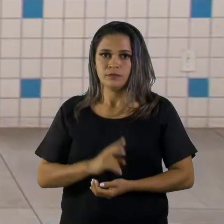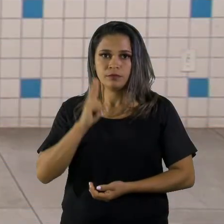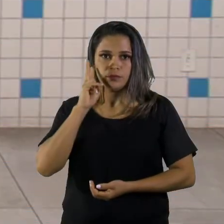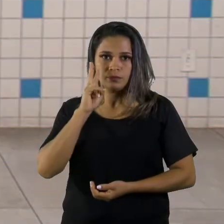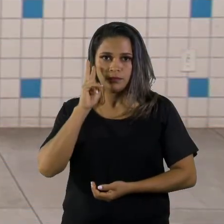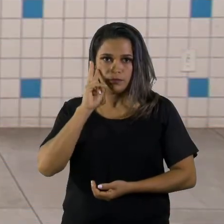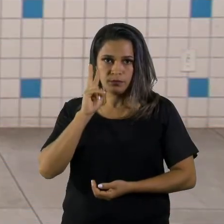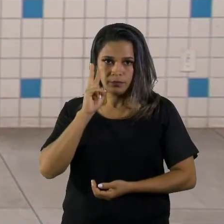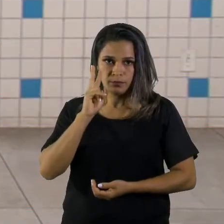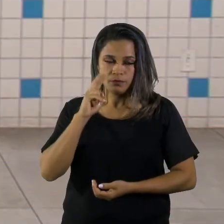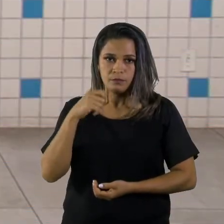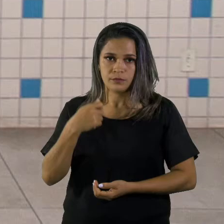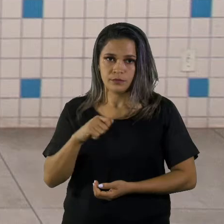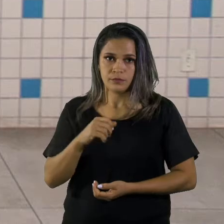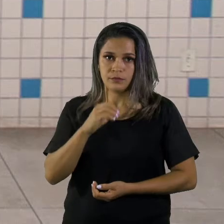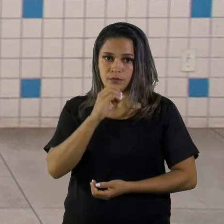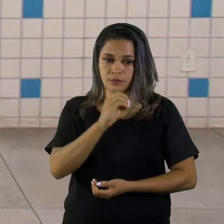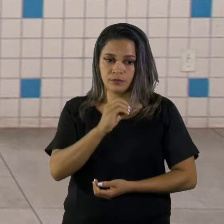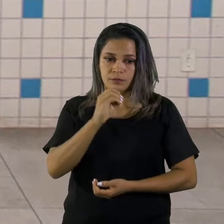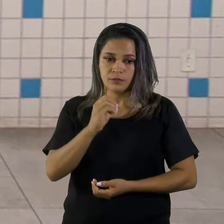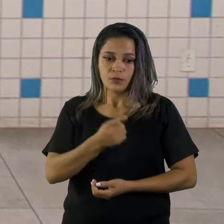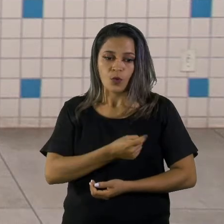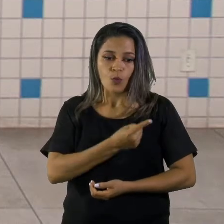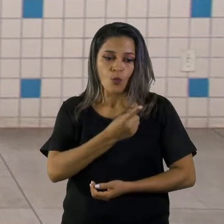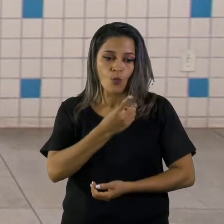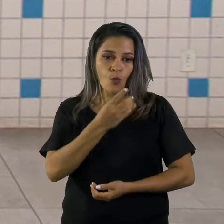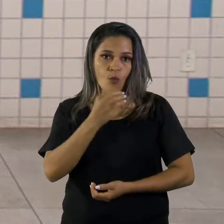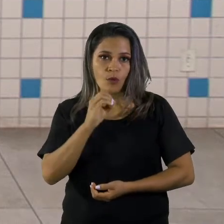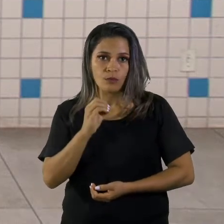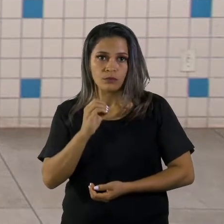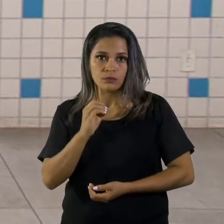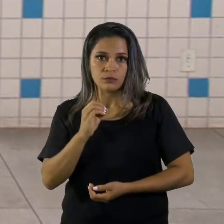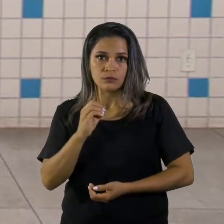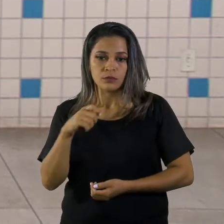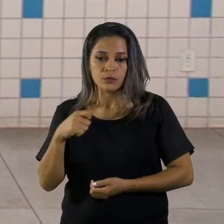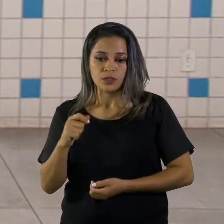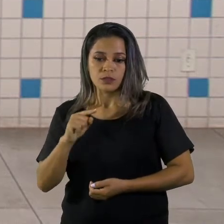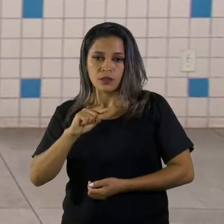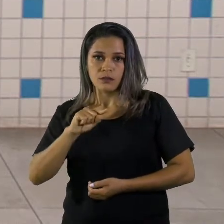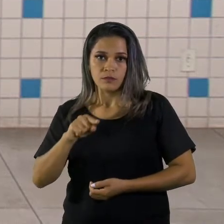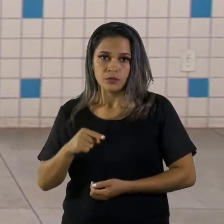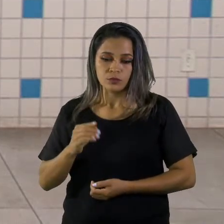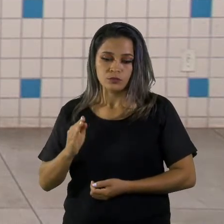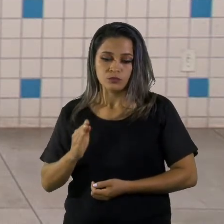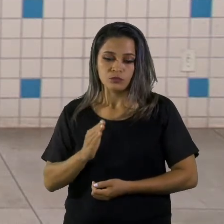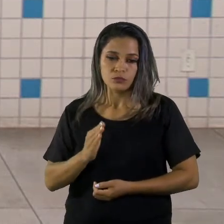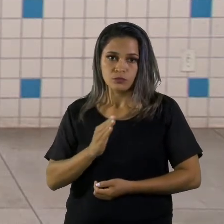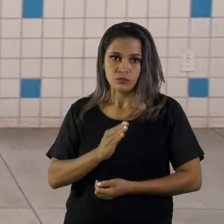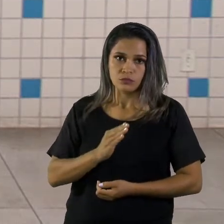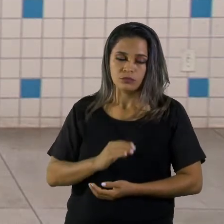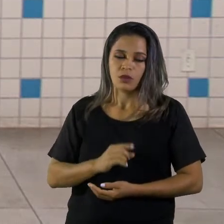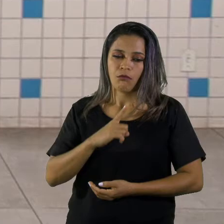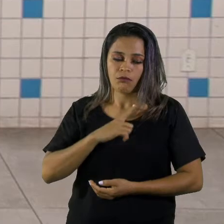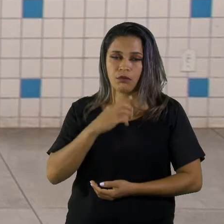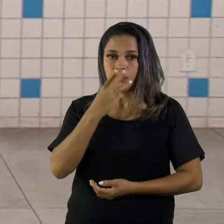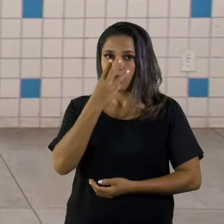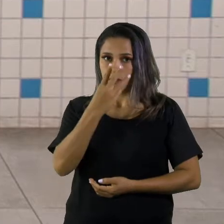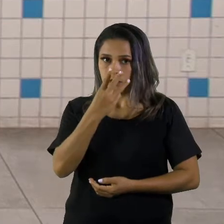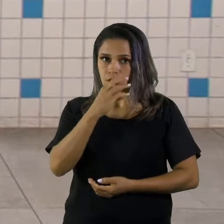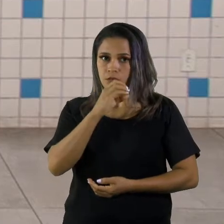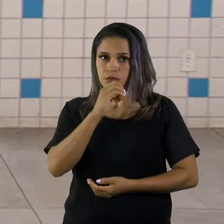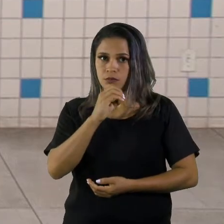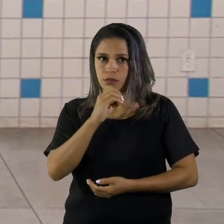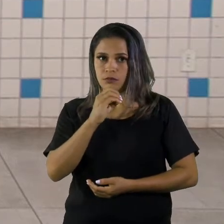Lembrando que eu vou contar os zeros para saber quantas casinhas eu devo caminhar com a vírgula, ok? Eu tenho 3 zeros,